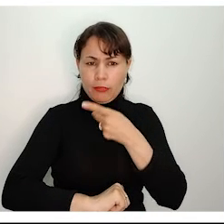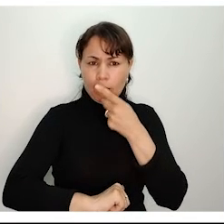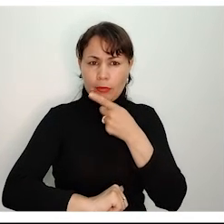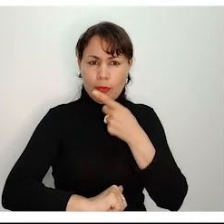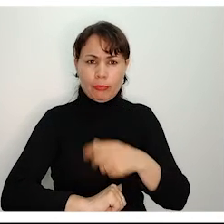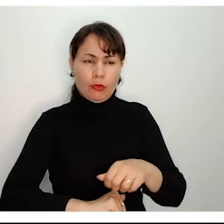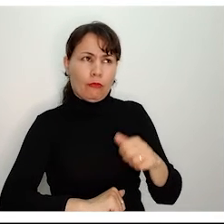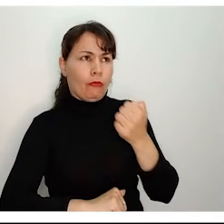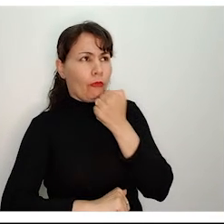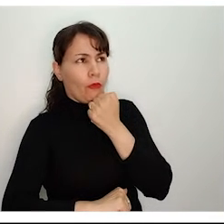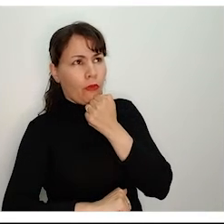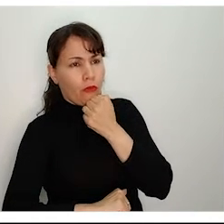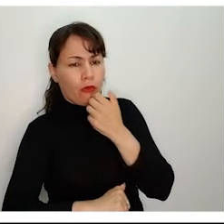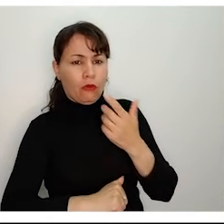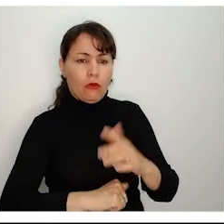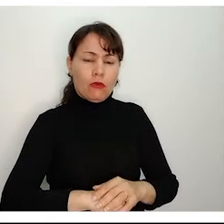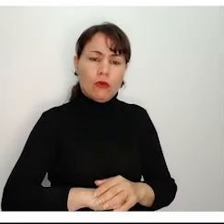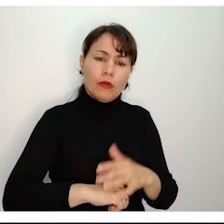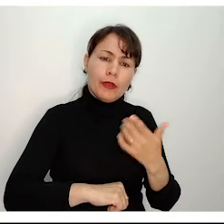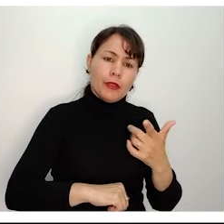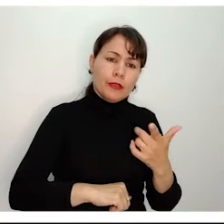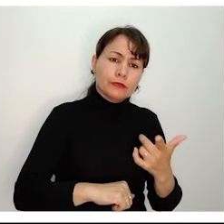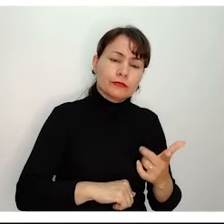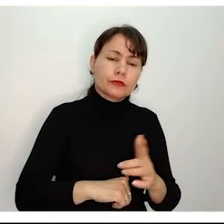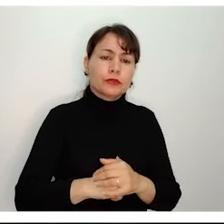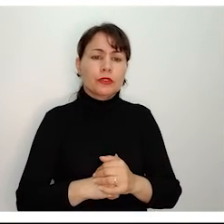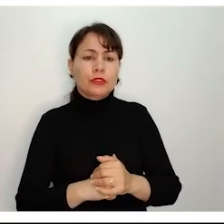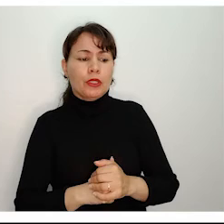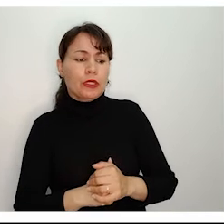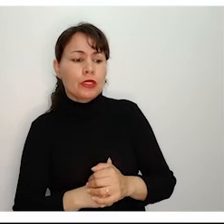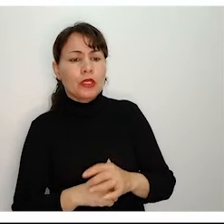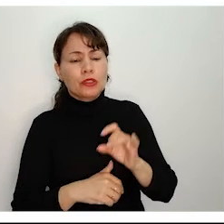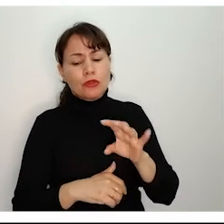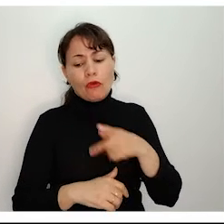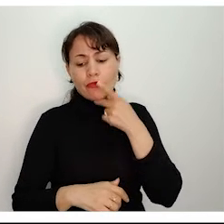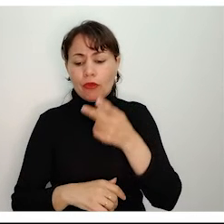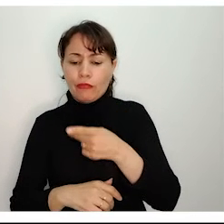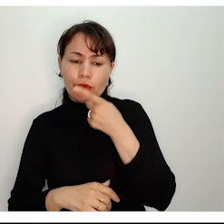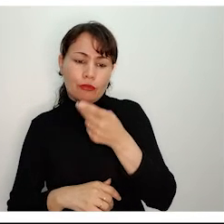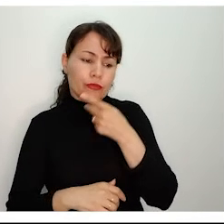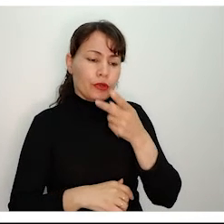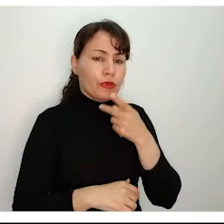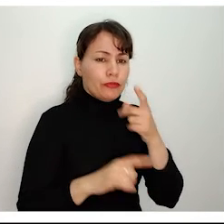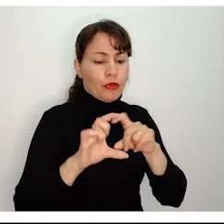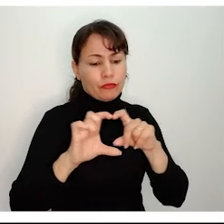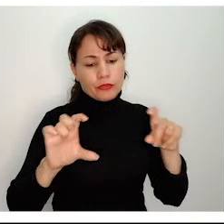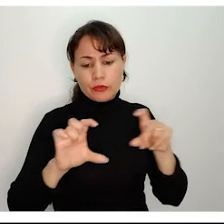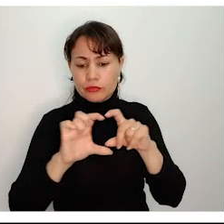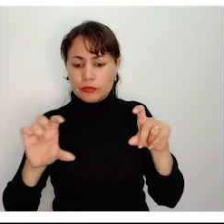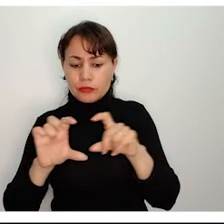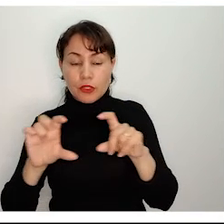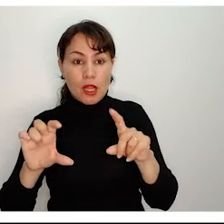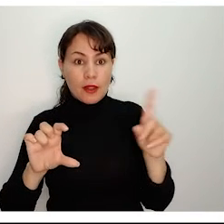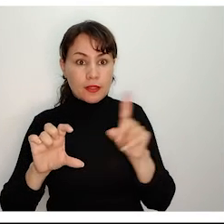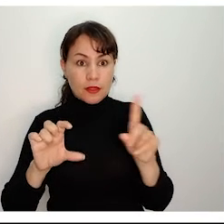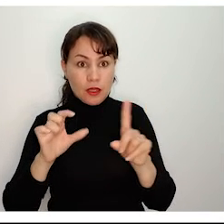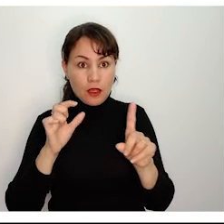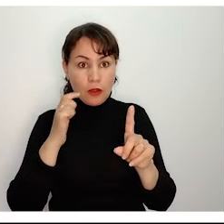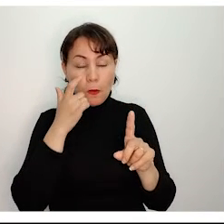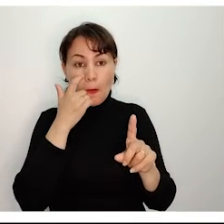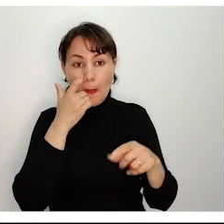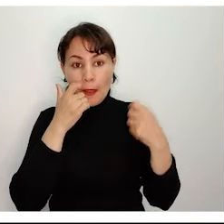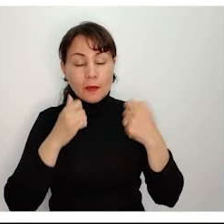uma repetição pobre, que seria só repetir a mesma frase, repetir o